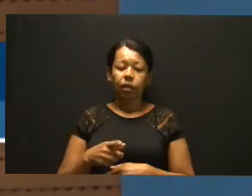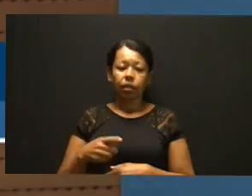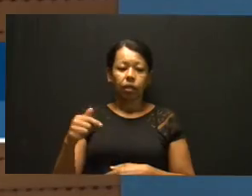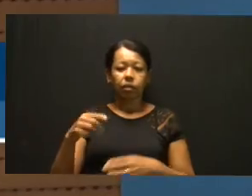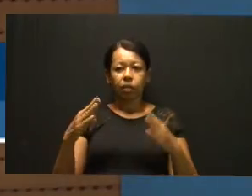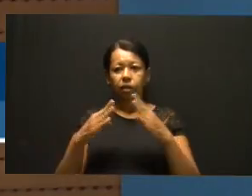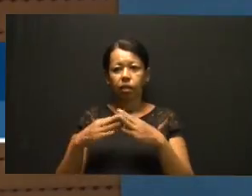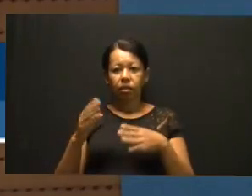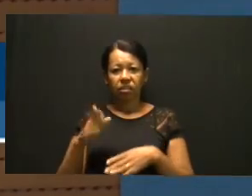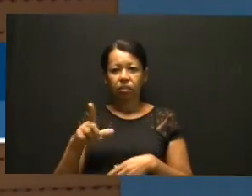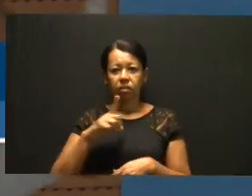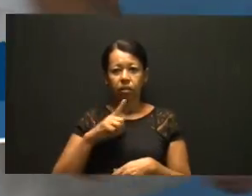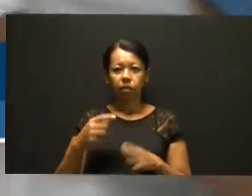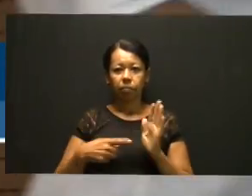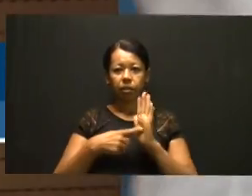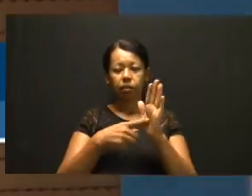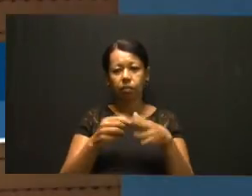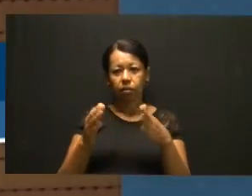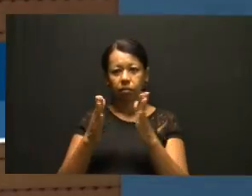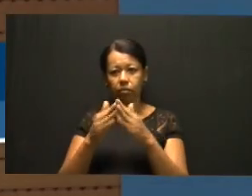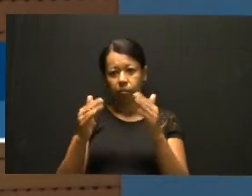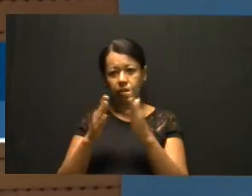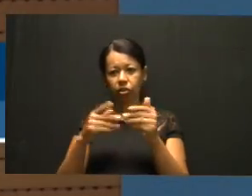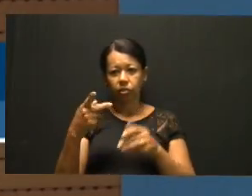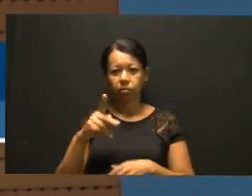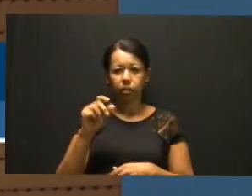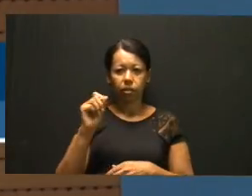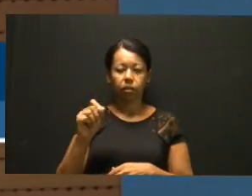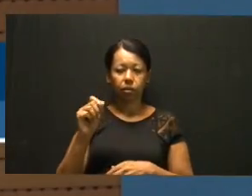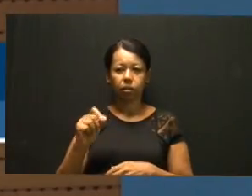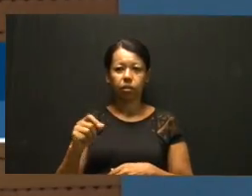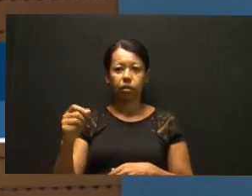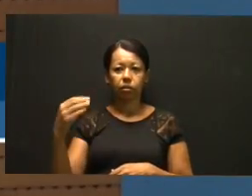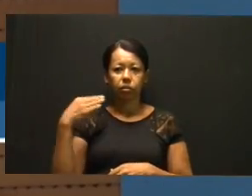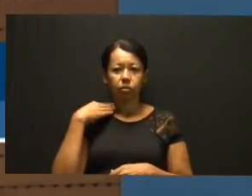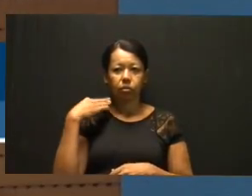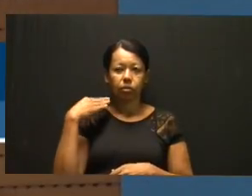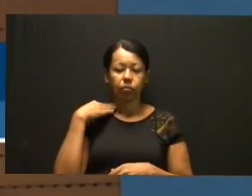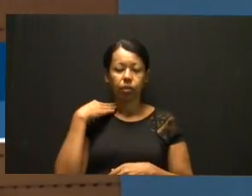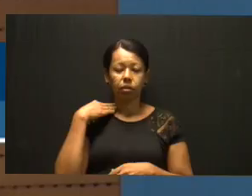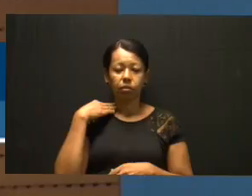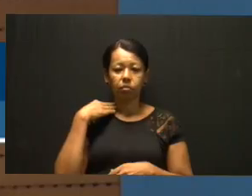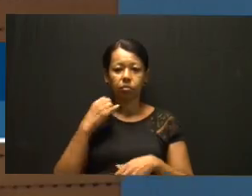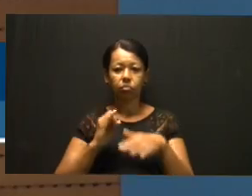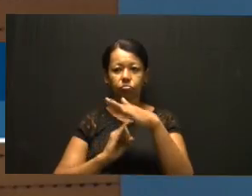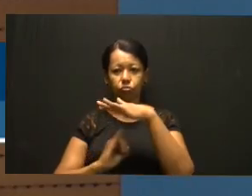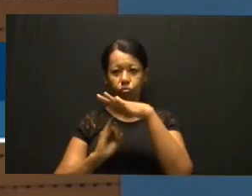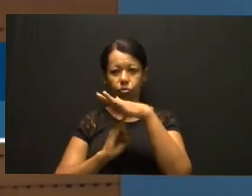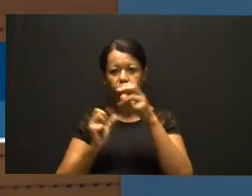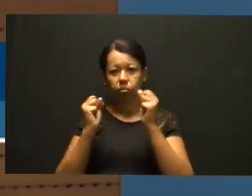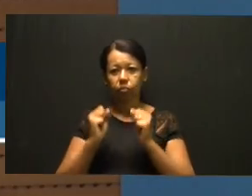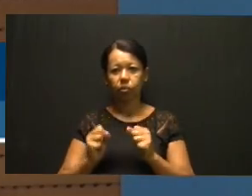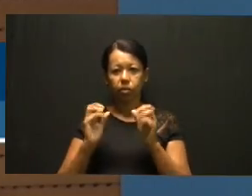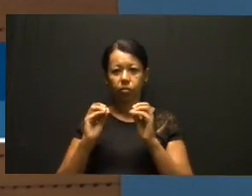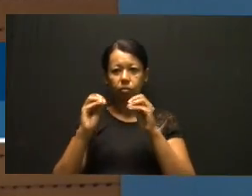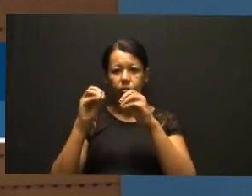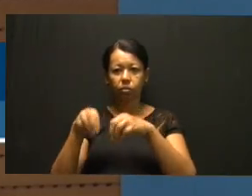veio apresentando, solicitando para que as agências, as instituições possam